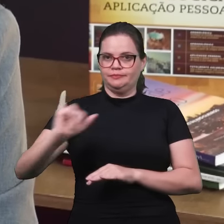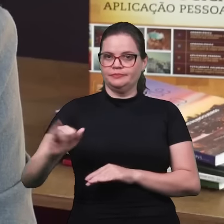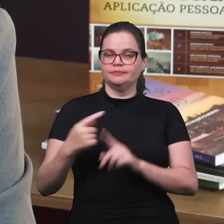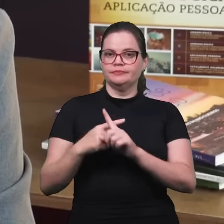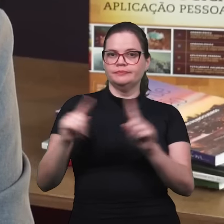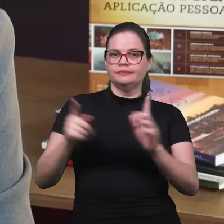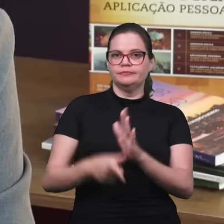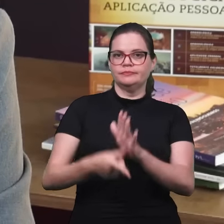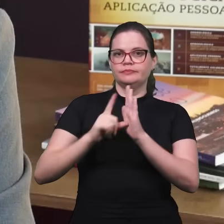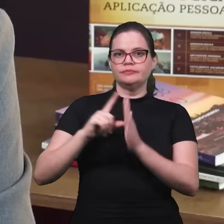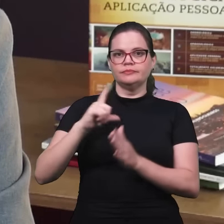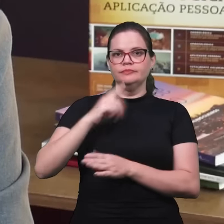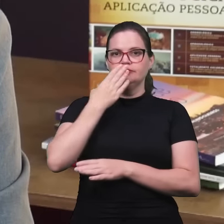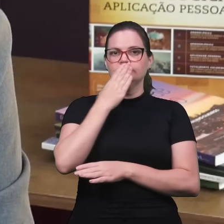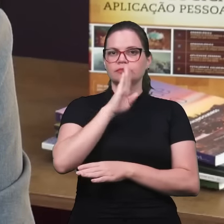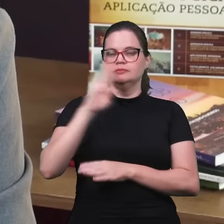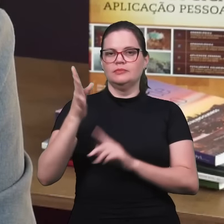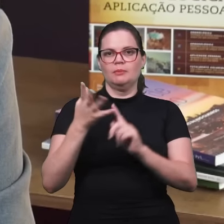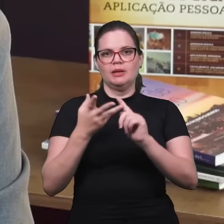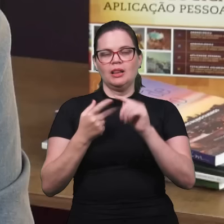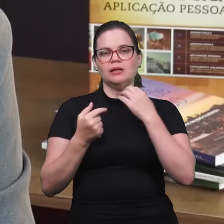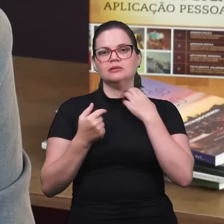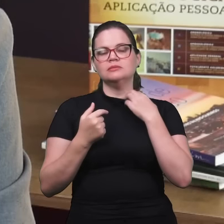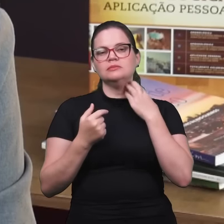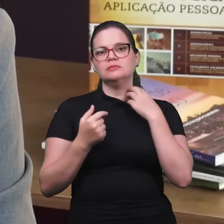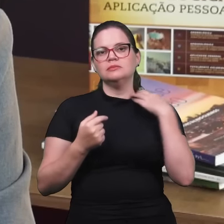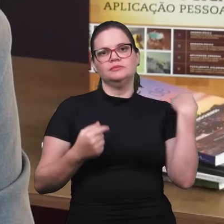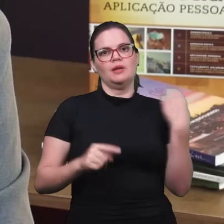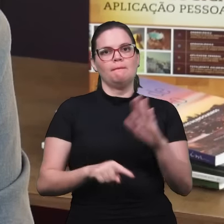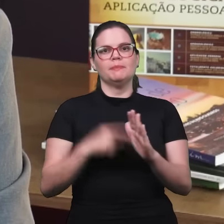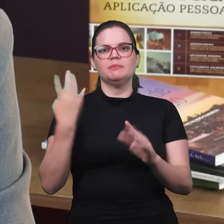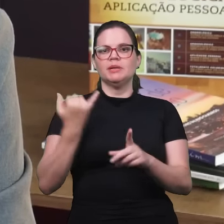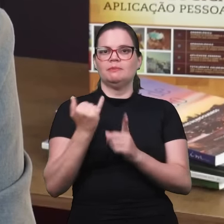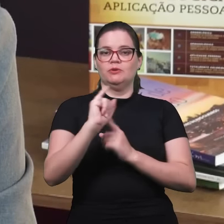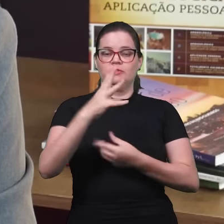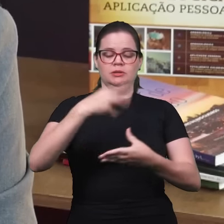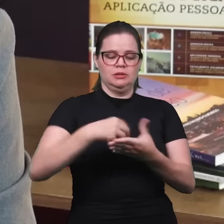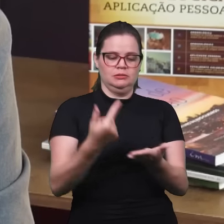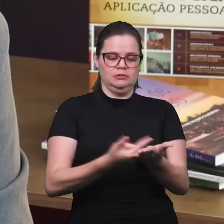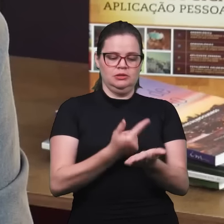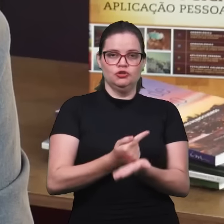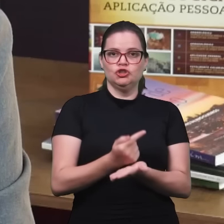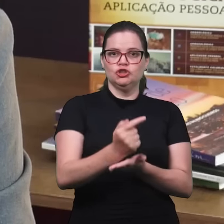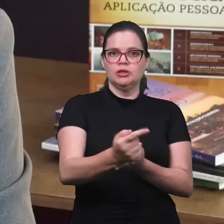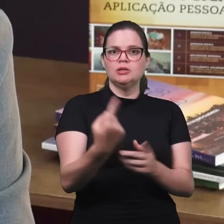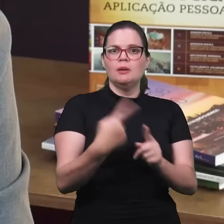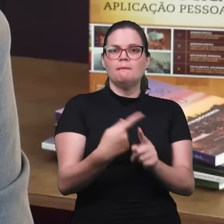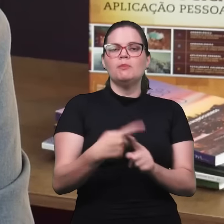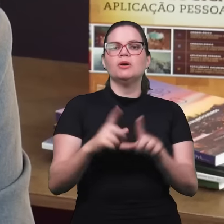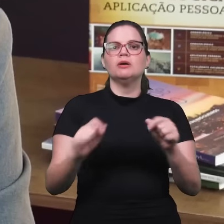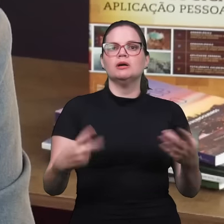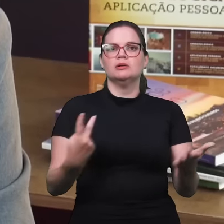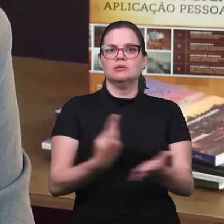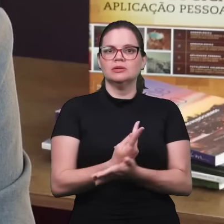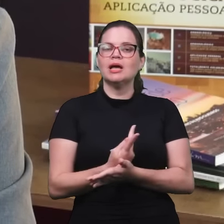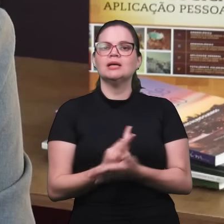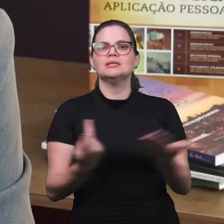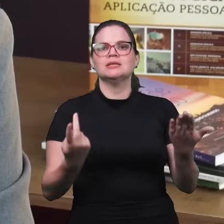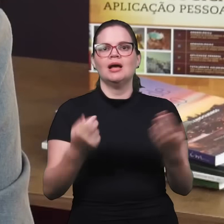em Gênesis, a primeira profecia que diz que a semente da mulher, ela pisaria a cabeça da serpente.